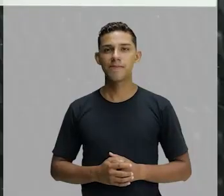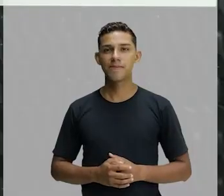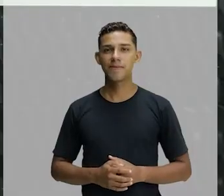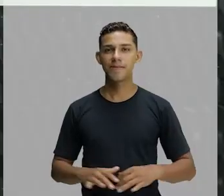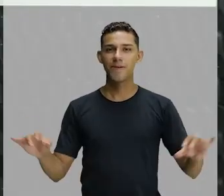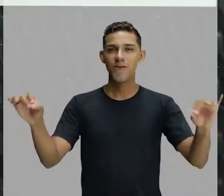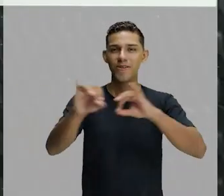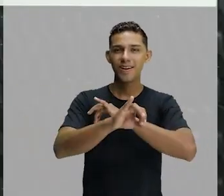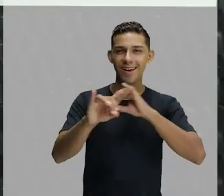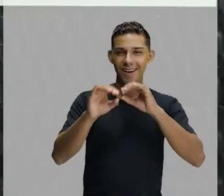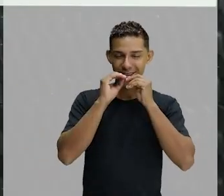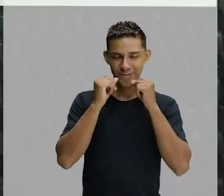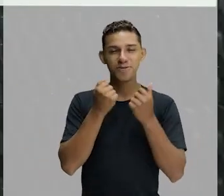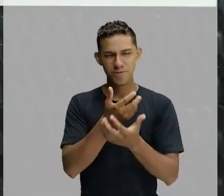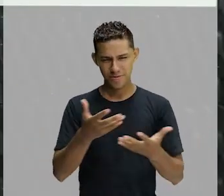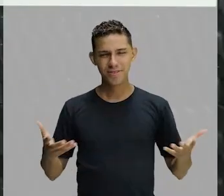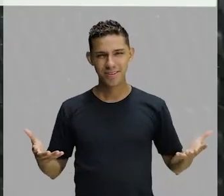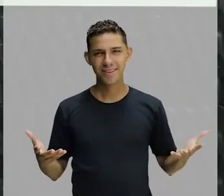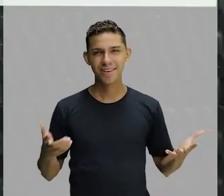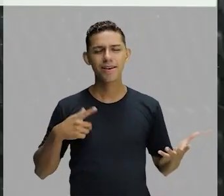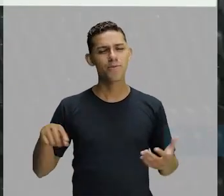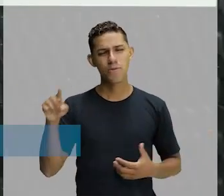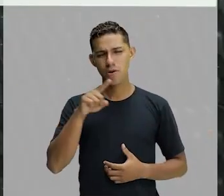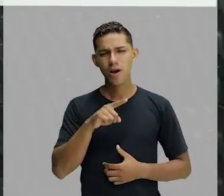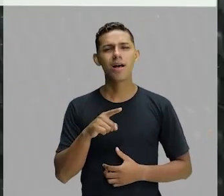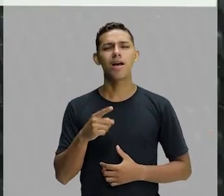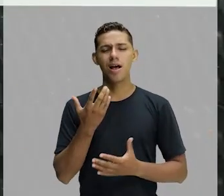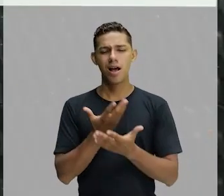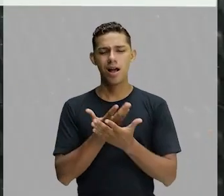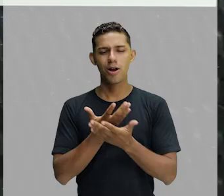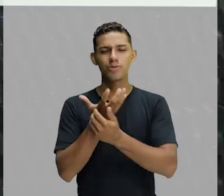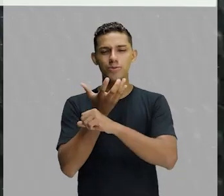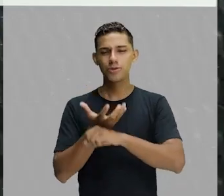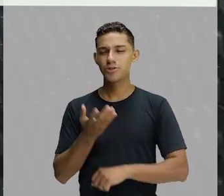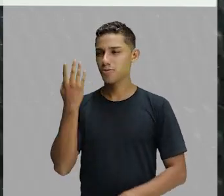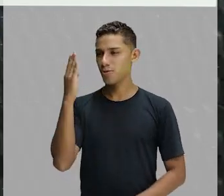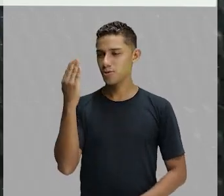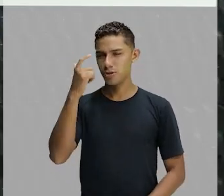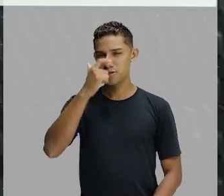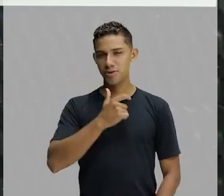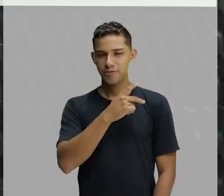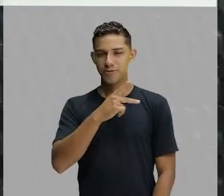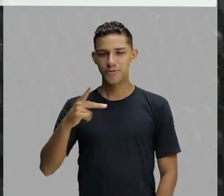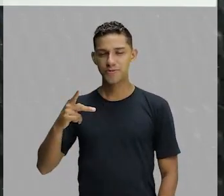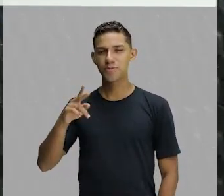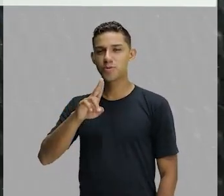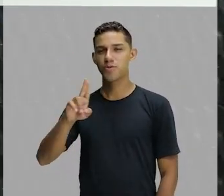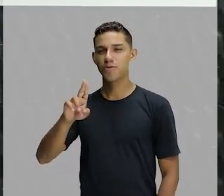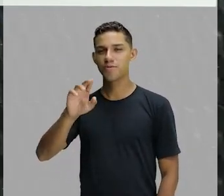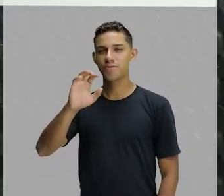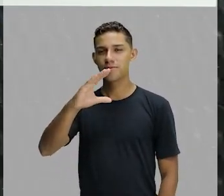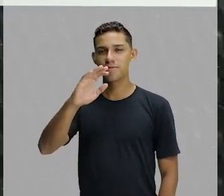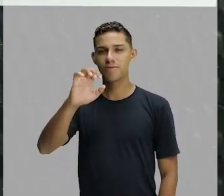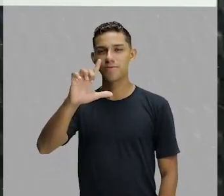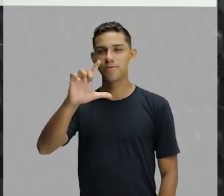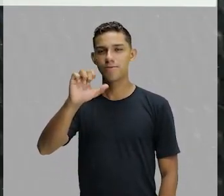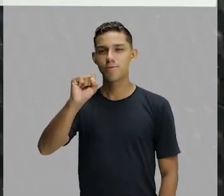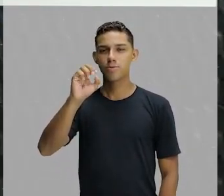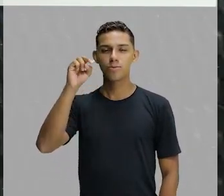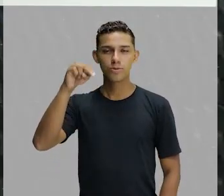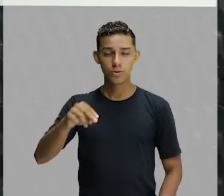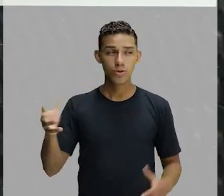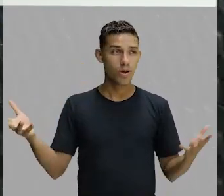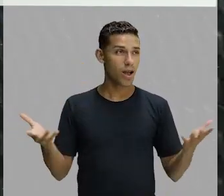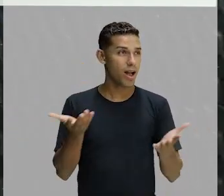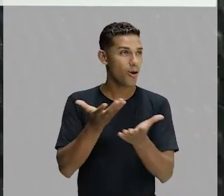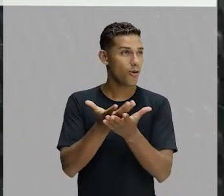E aí, pessoal, tudo bem com vocês? Vamos para mais uma aula de biologia. Eu sou o professor Celso Ramos e nessa aula de hoje nós vamos trabalhar